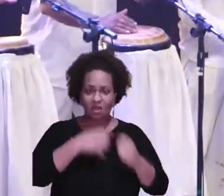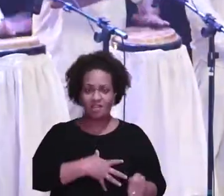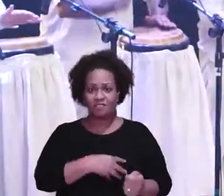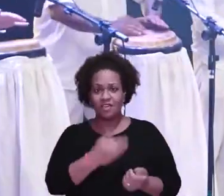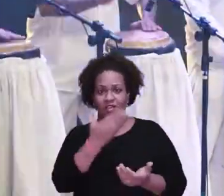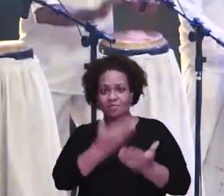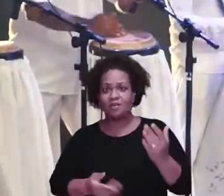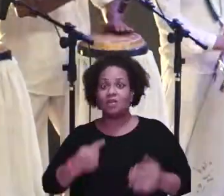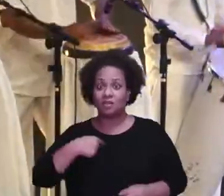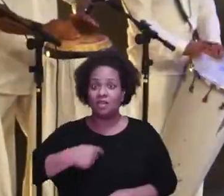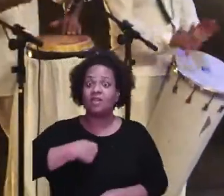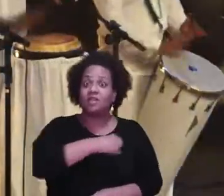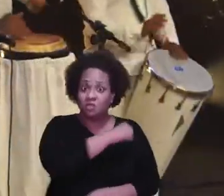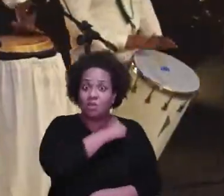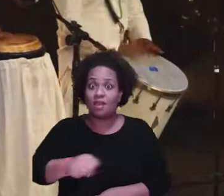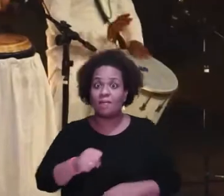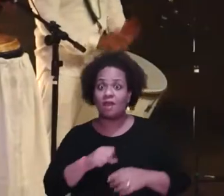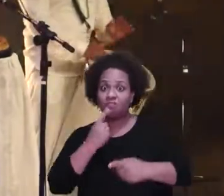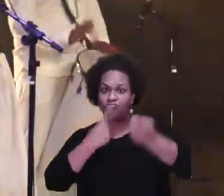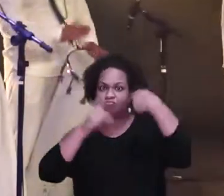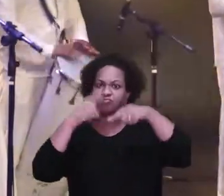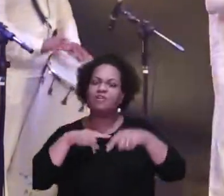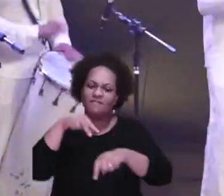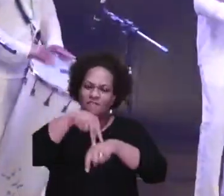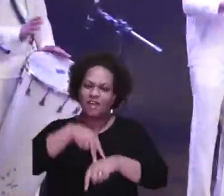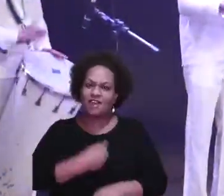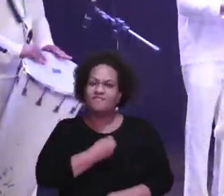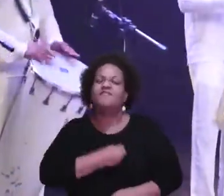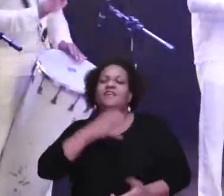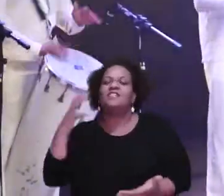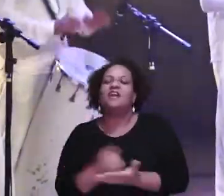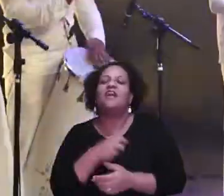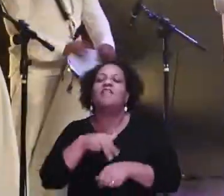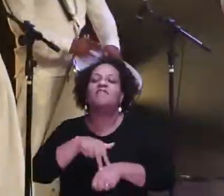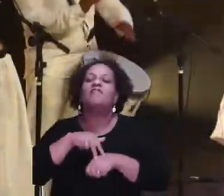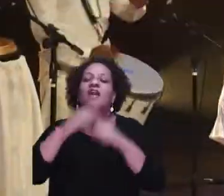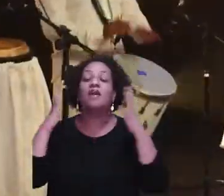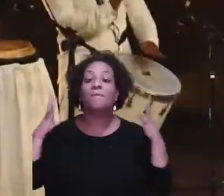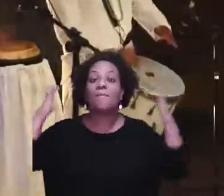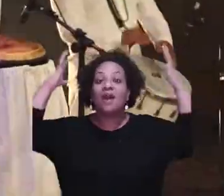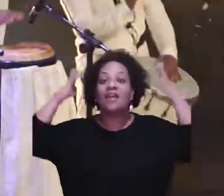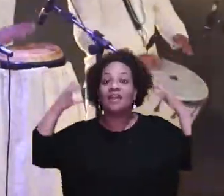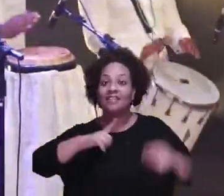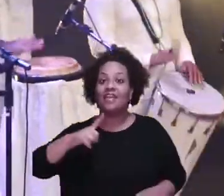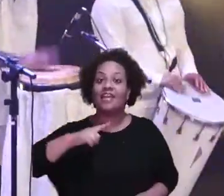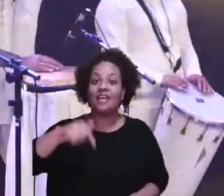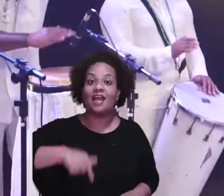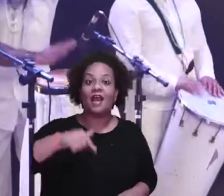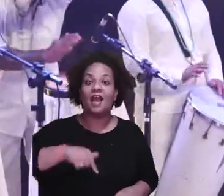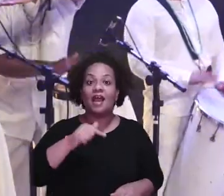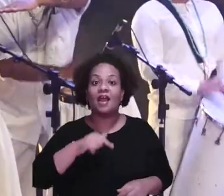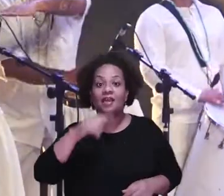encantador e a gente tá aqui para quebrar essas estatísticas a gente vai sobreviver Marielle Franco